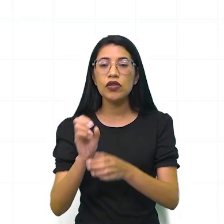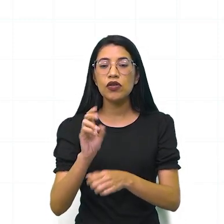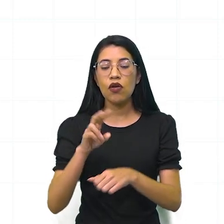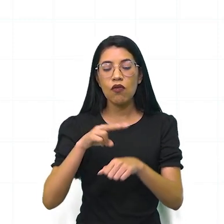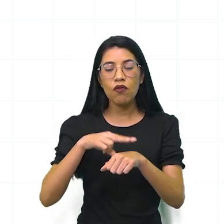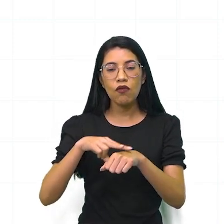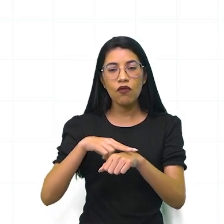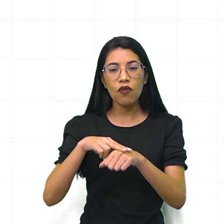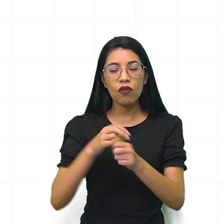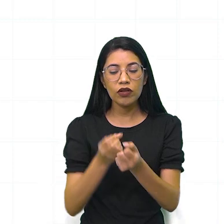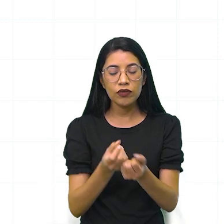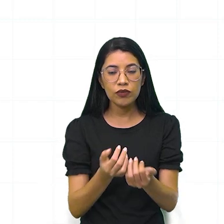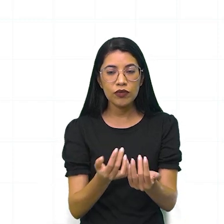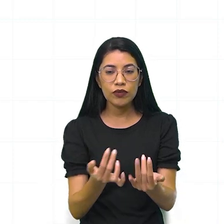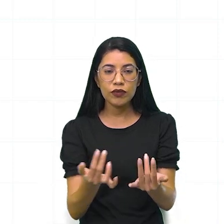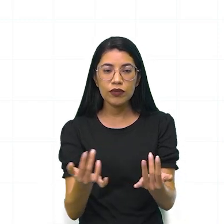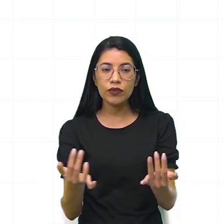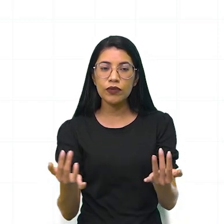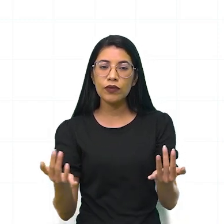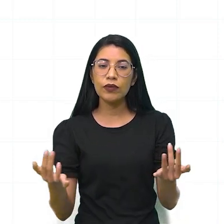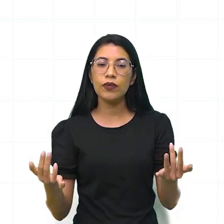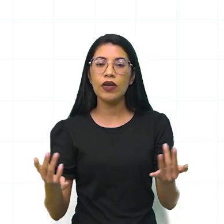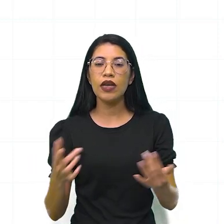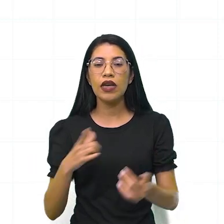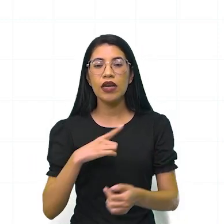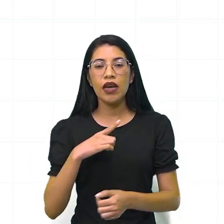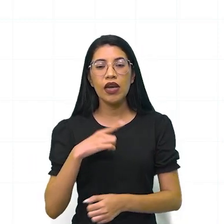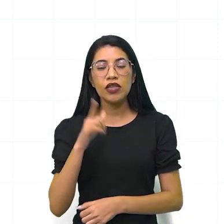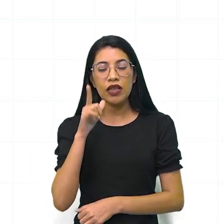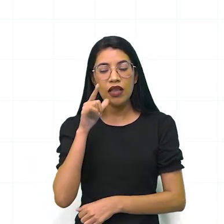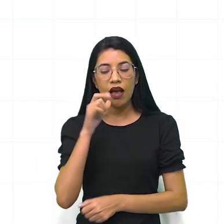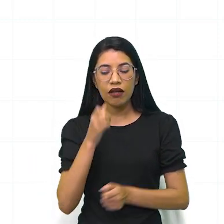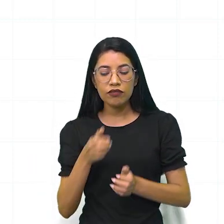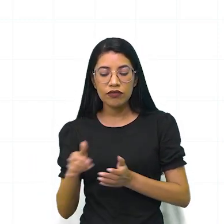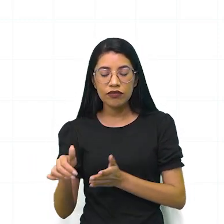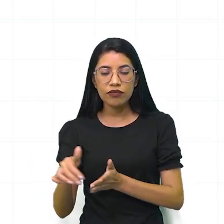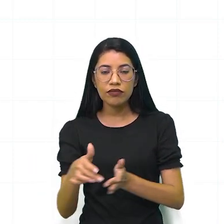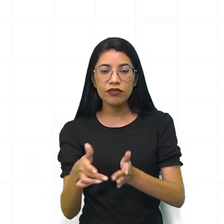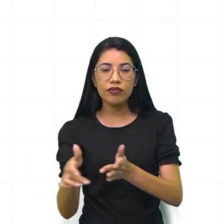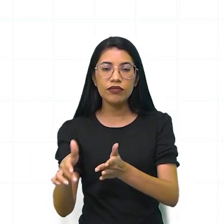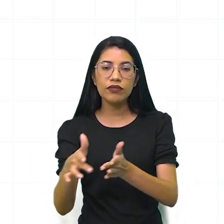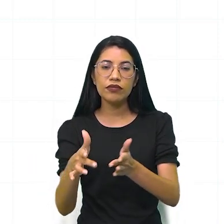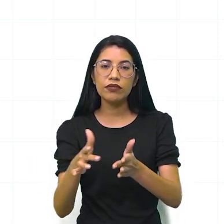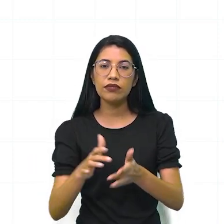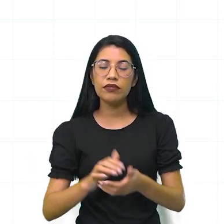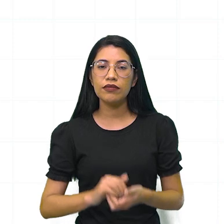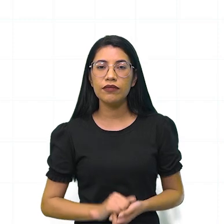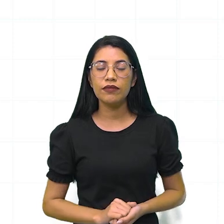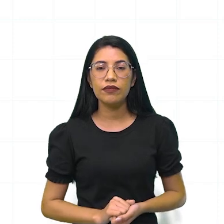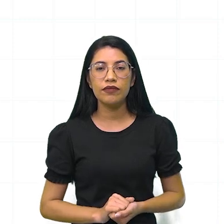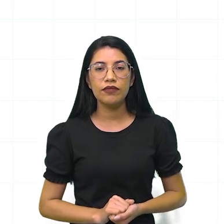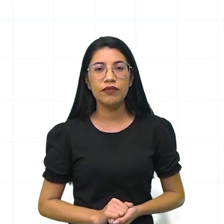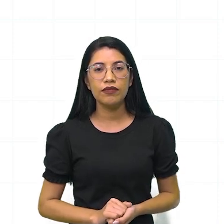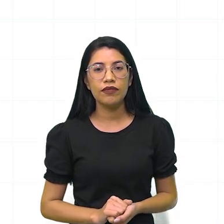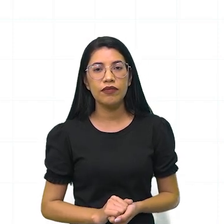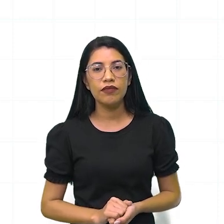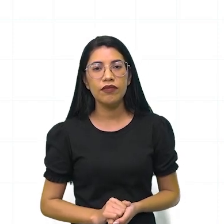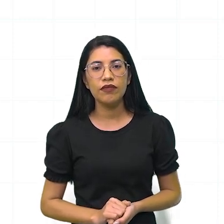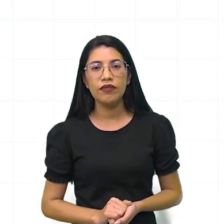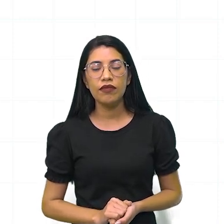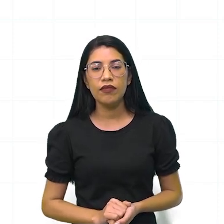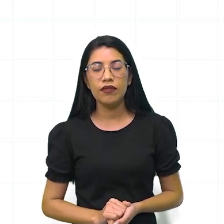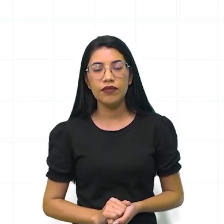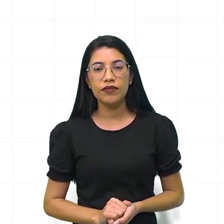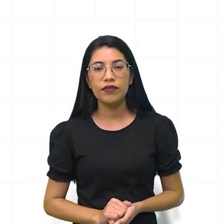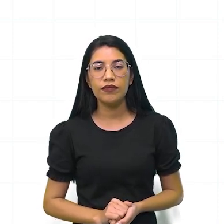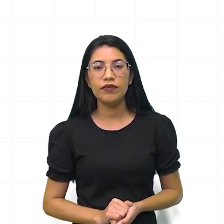verde pelúcia que vestia a terra com as primeiras águas.